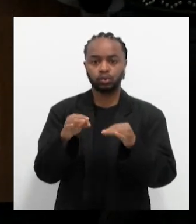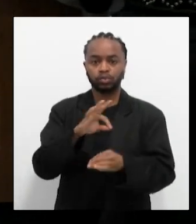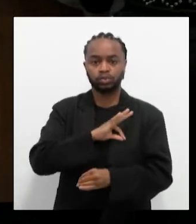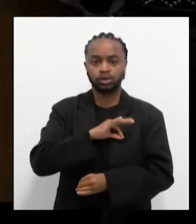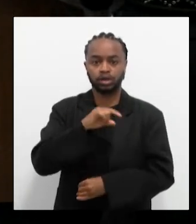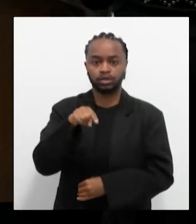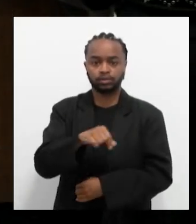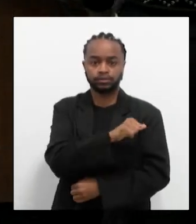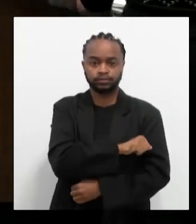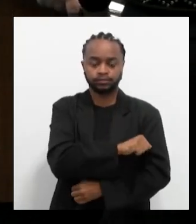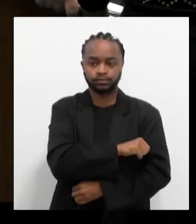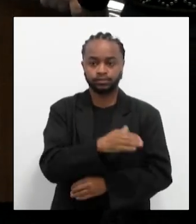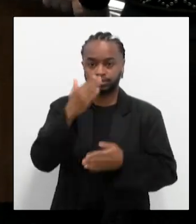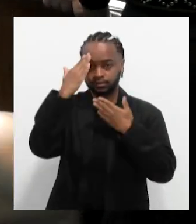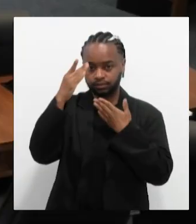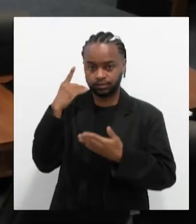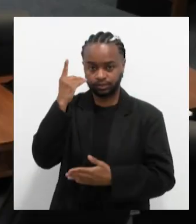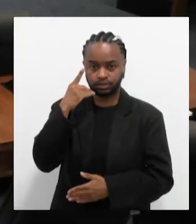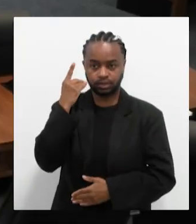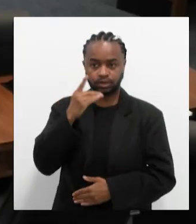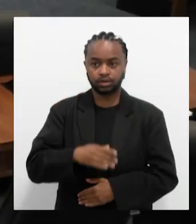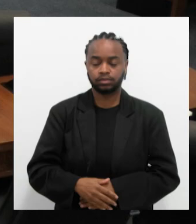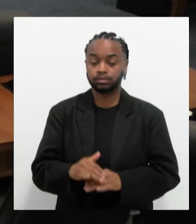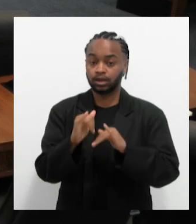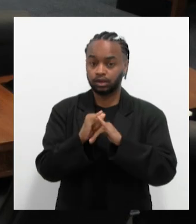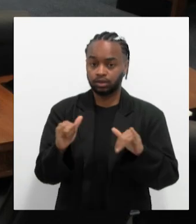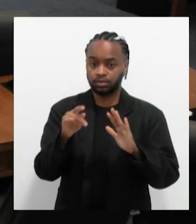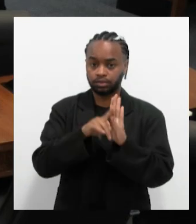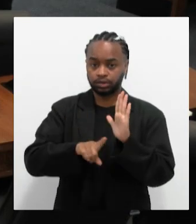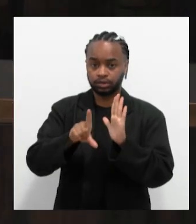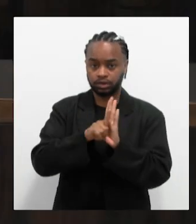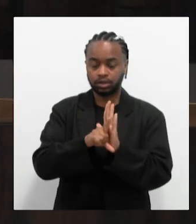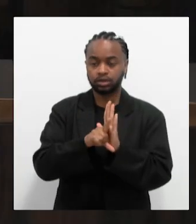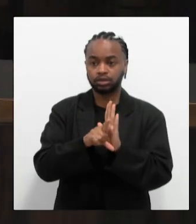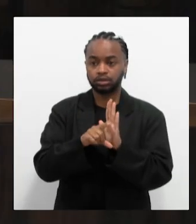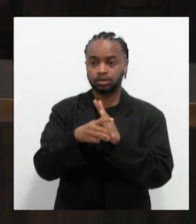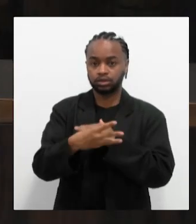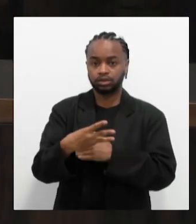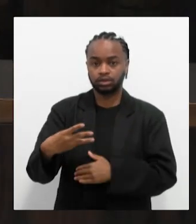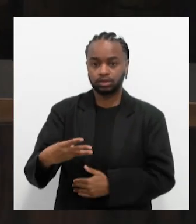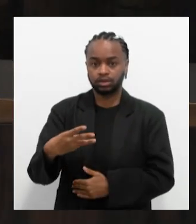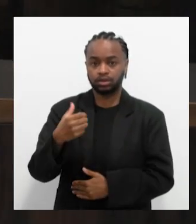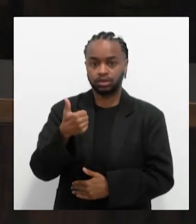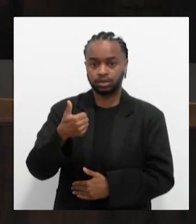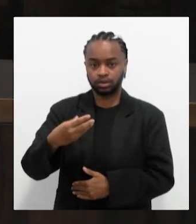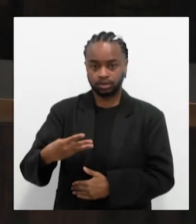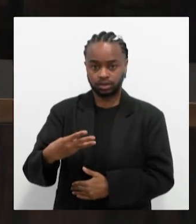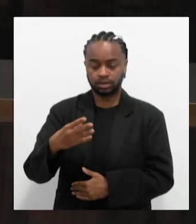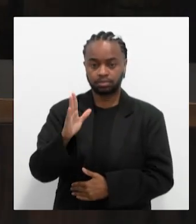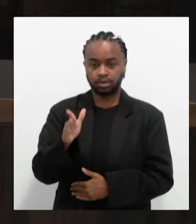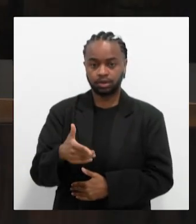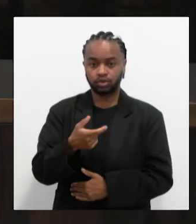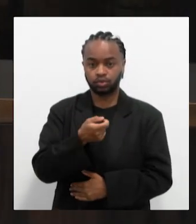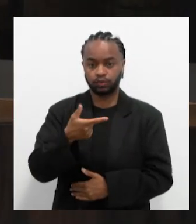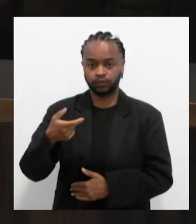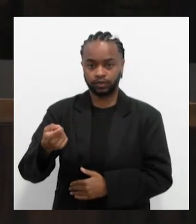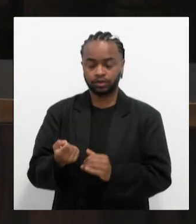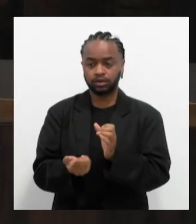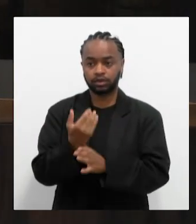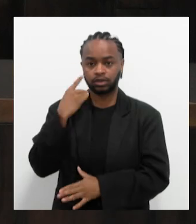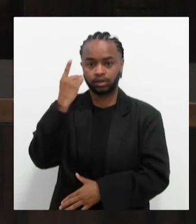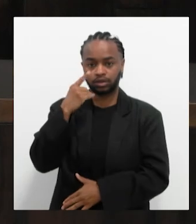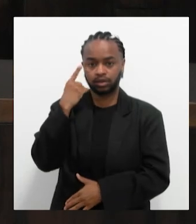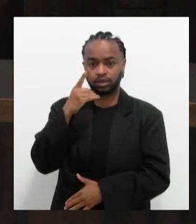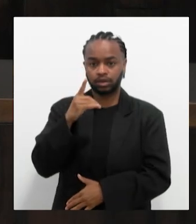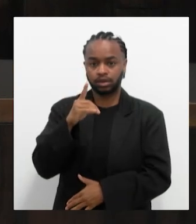Janeiro. Obrigado, deputado Douglas. Anuncio o projeto de lei número 3313 de 2020, de autoria do